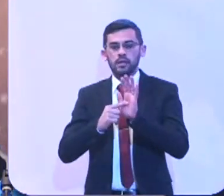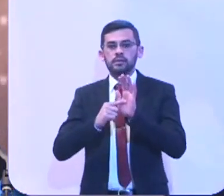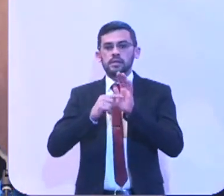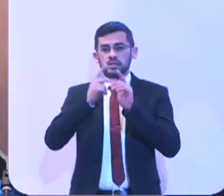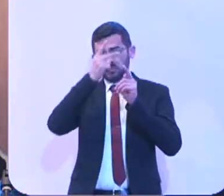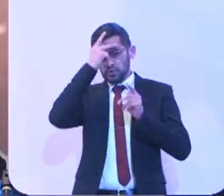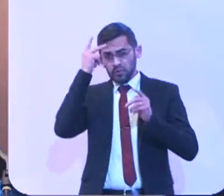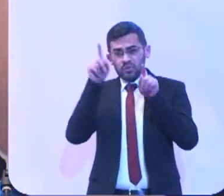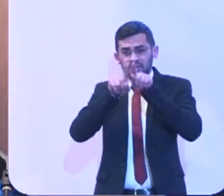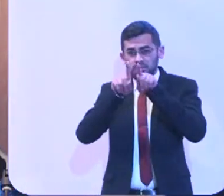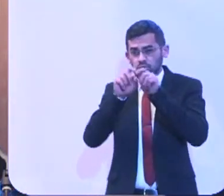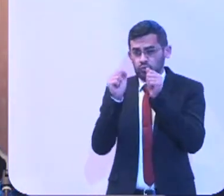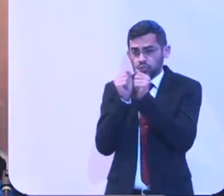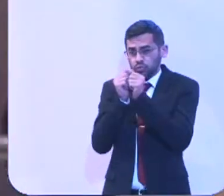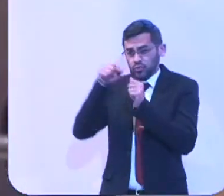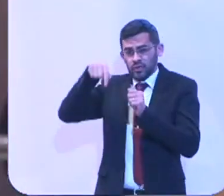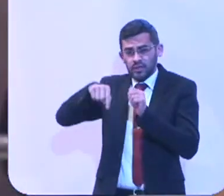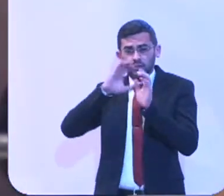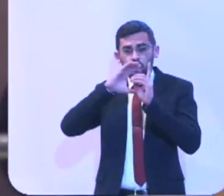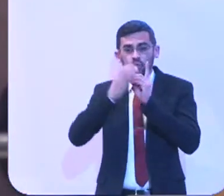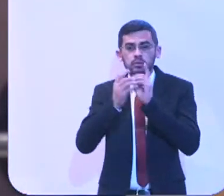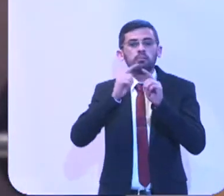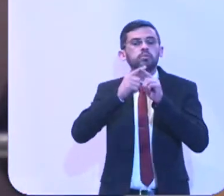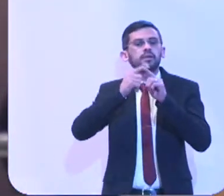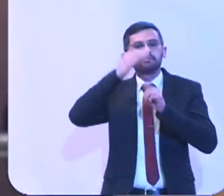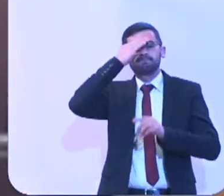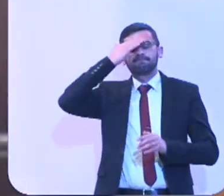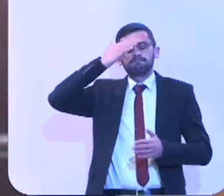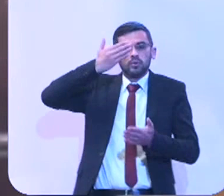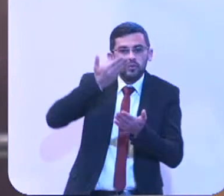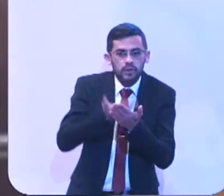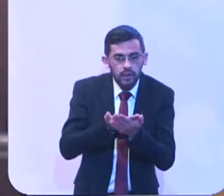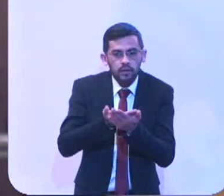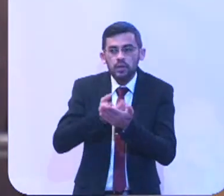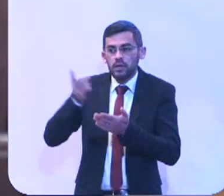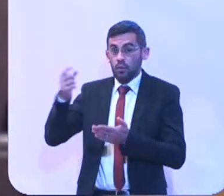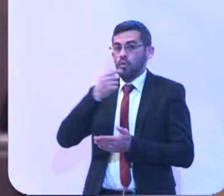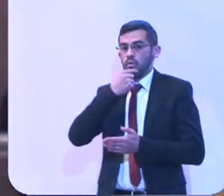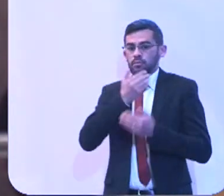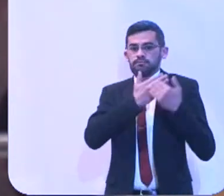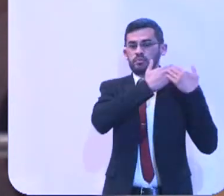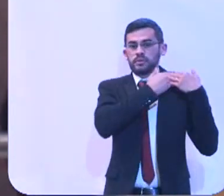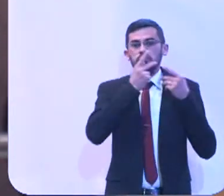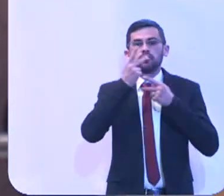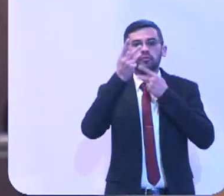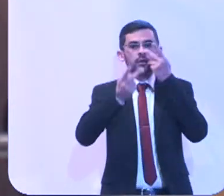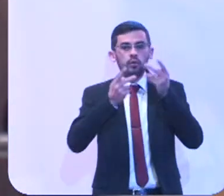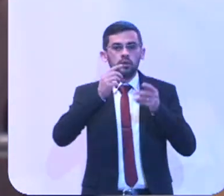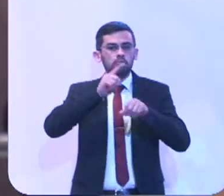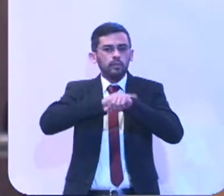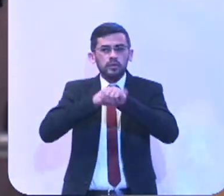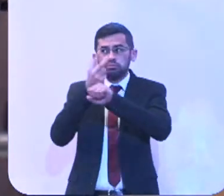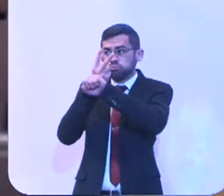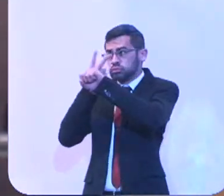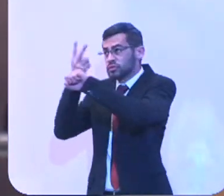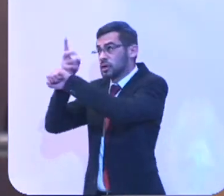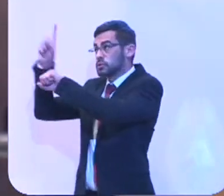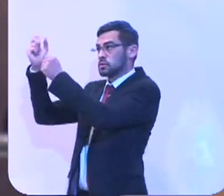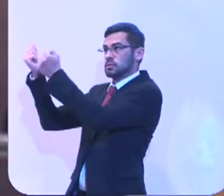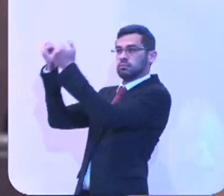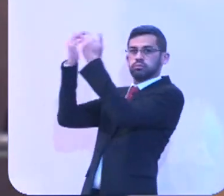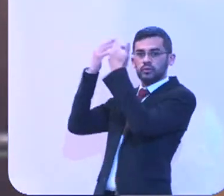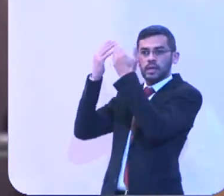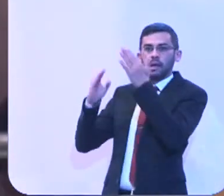os bombeiros representados, porque eu creio, como o coronel falou, que quando buscamos a bênção de Deus,